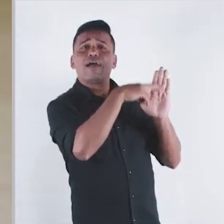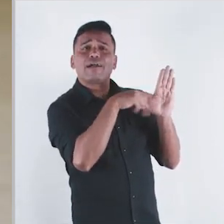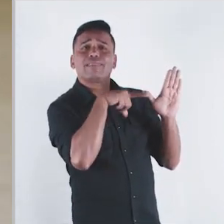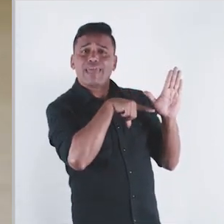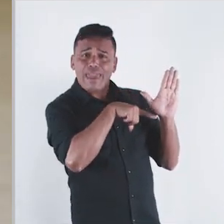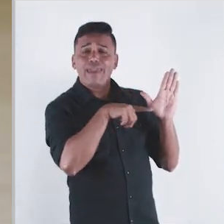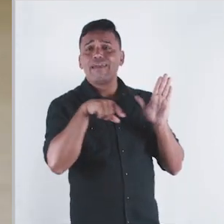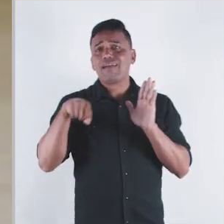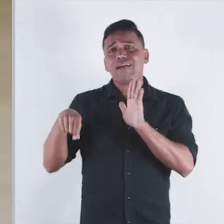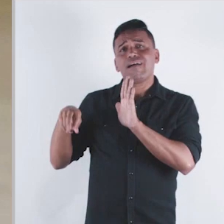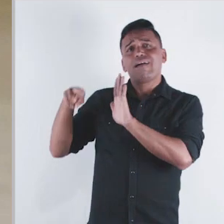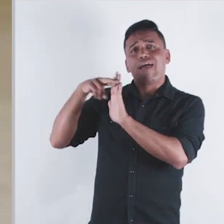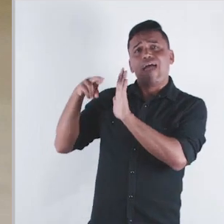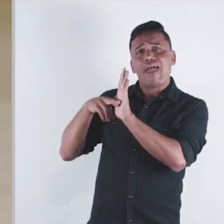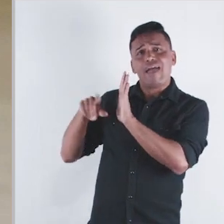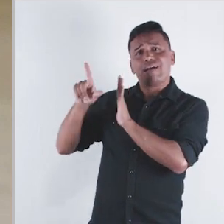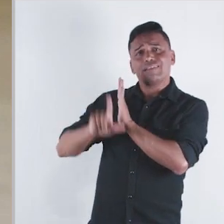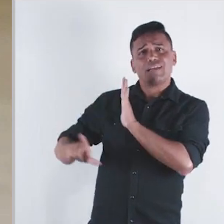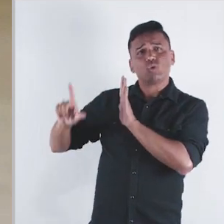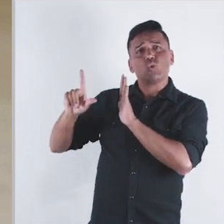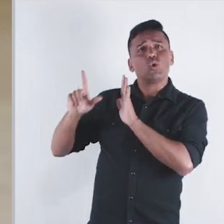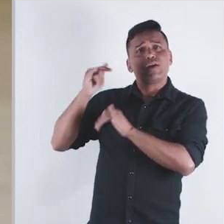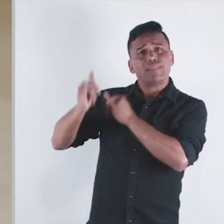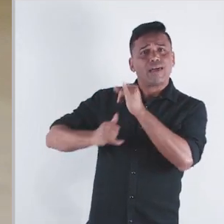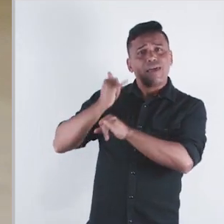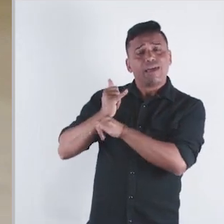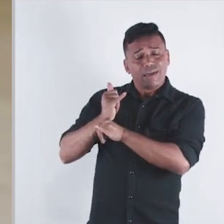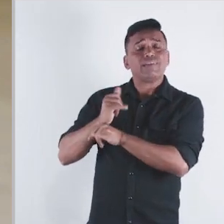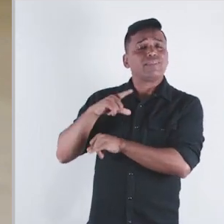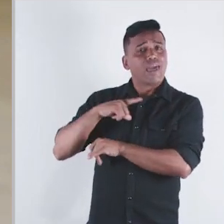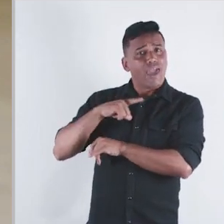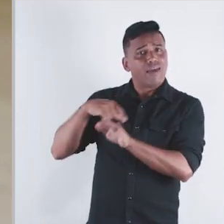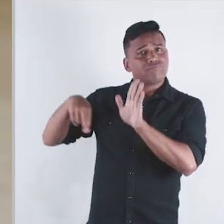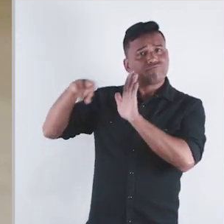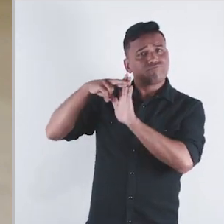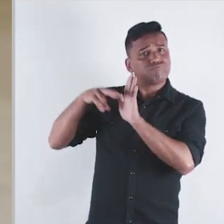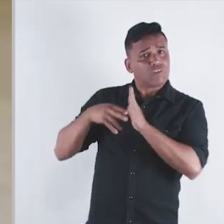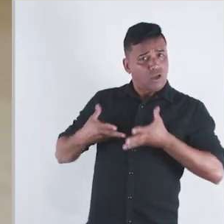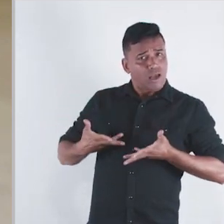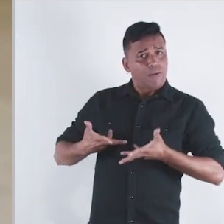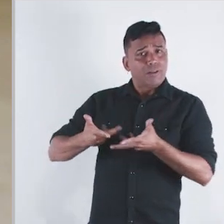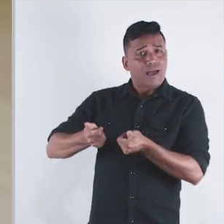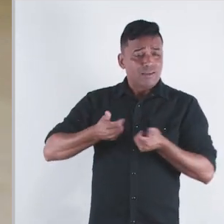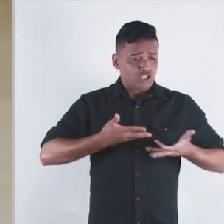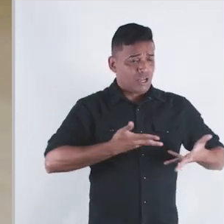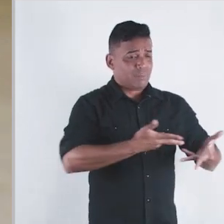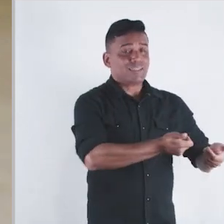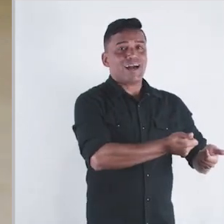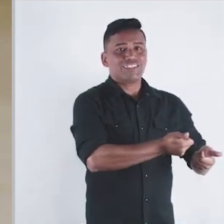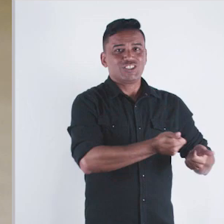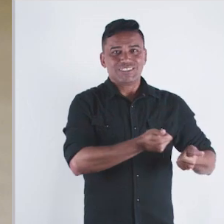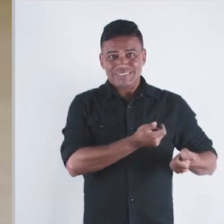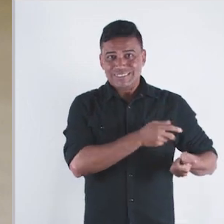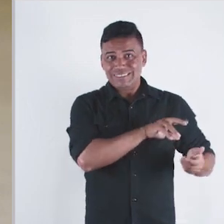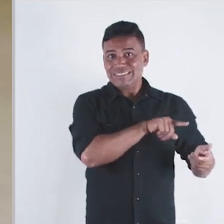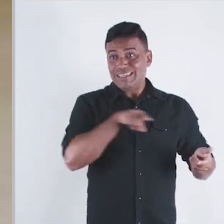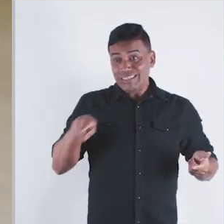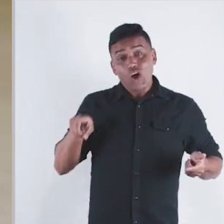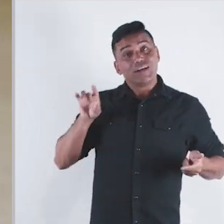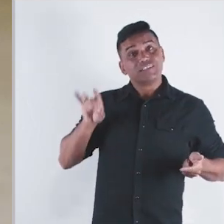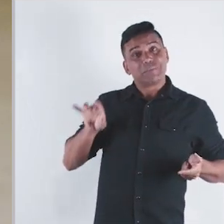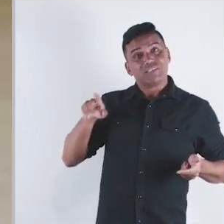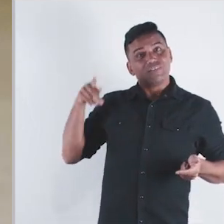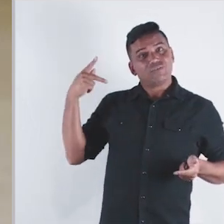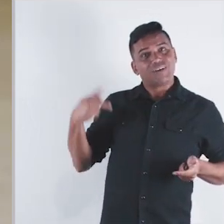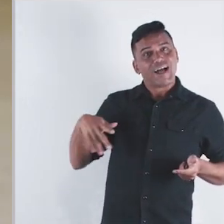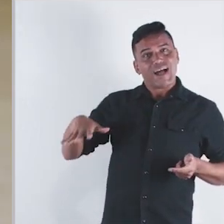na tela outras competências, mas ele tem que criar competências específicas para a leitura de